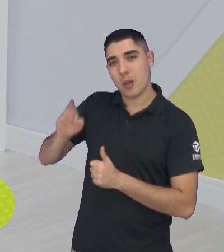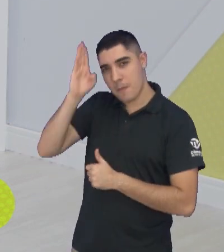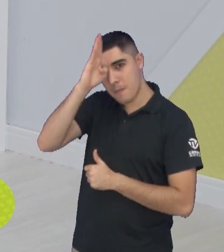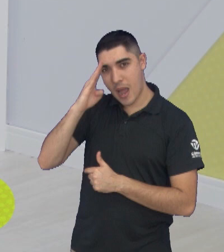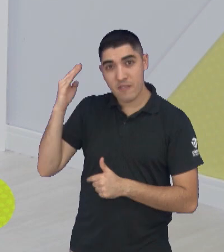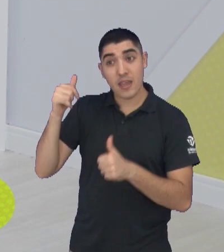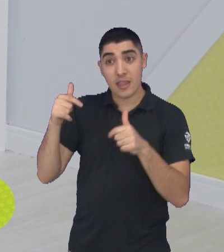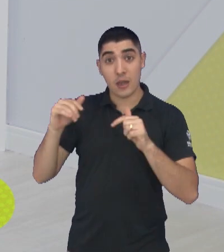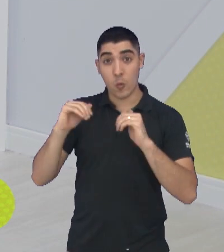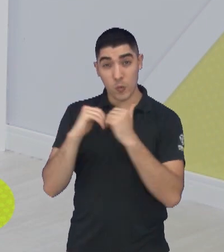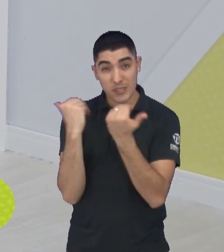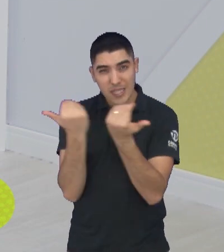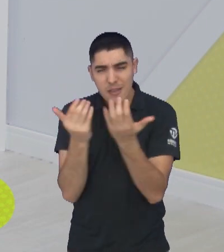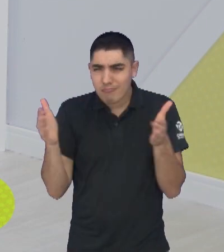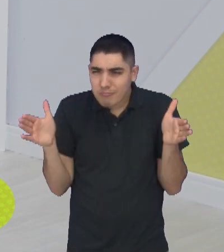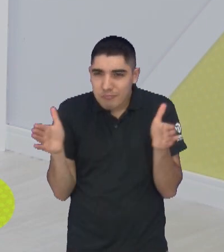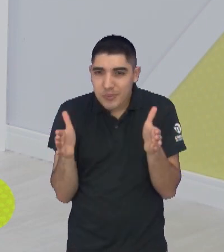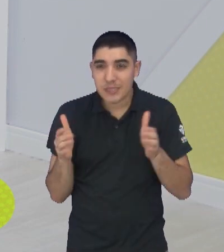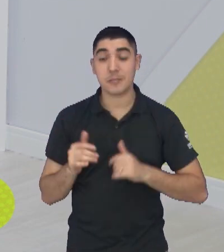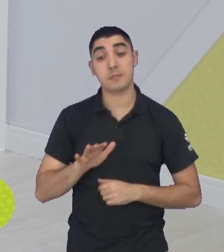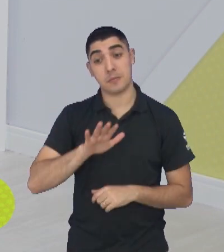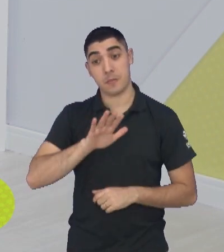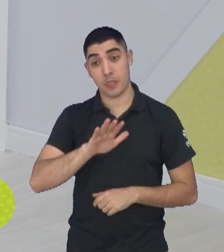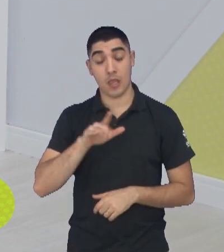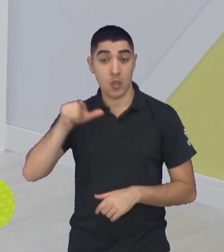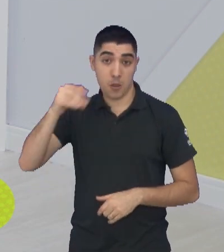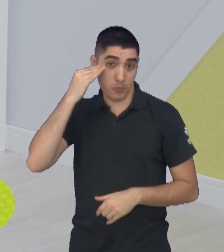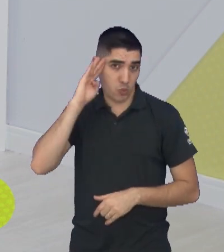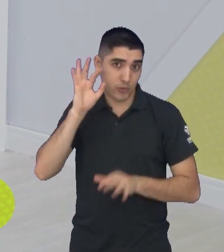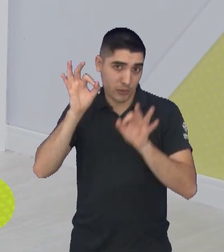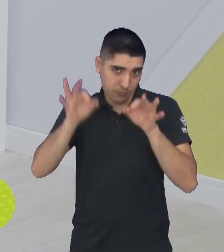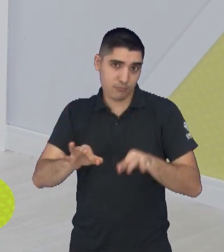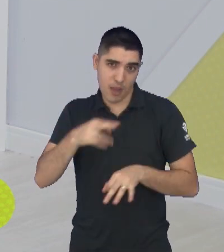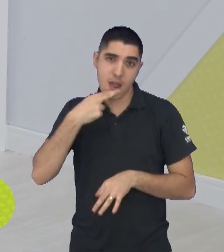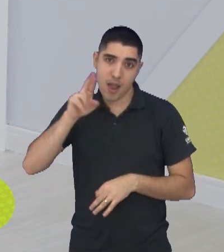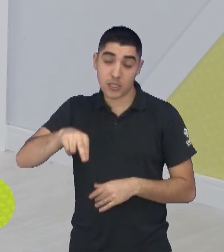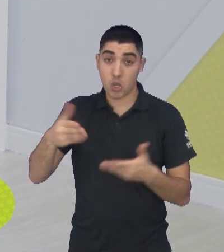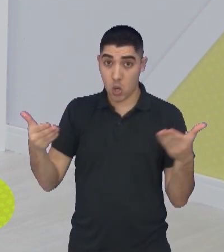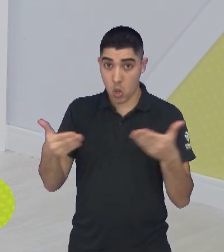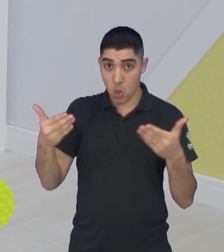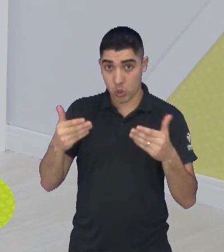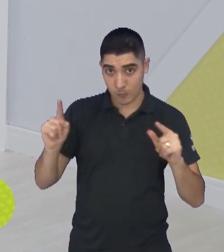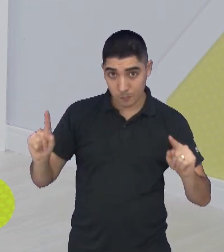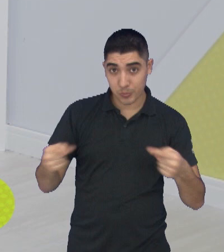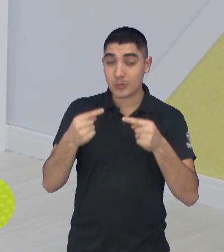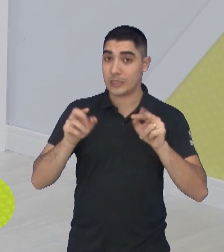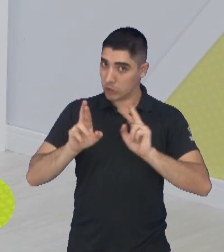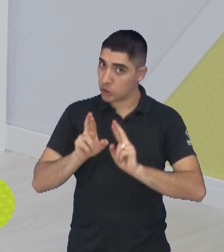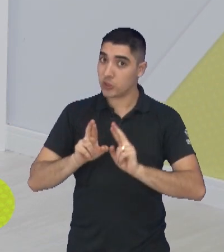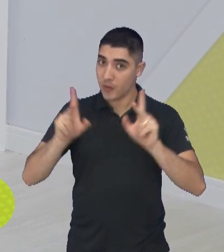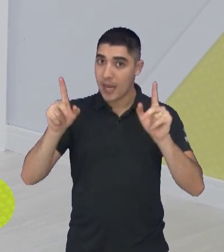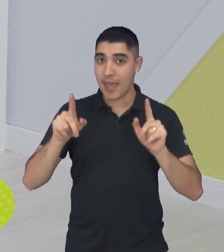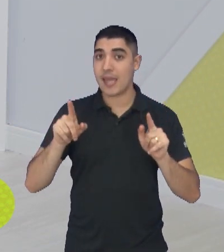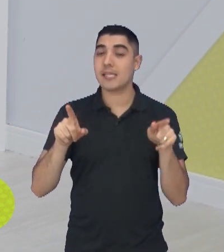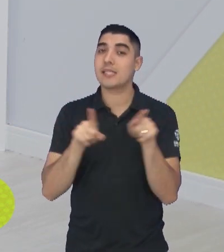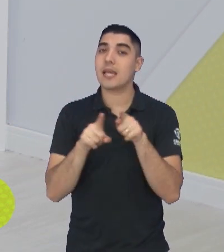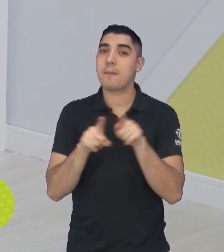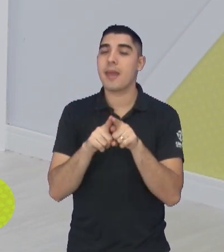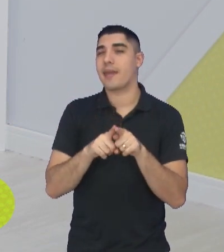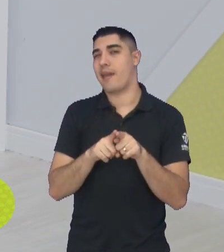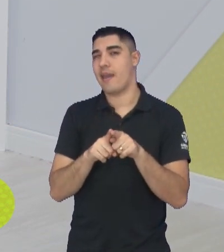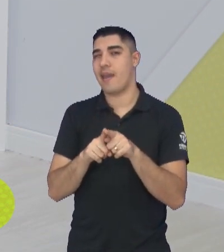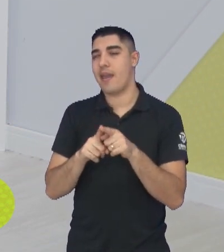bem acanhadinho. Mas você bem falou, Brunão, em relação ao confronto de hoje, a dinâmica é diferente, os ânimos são